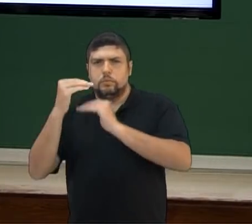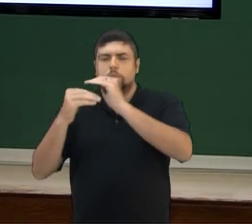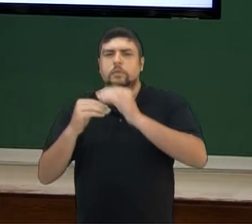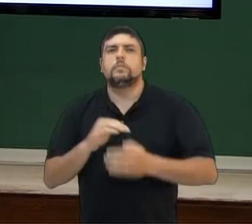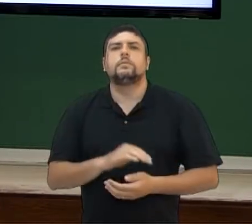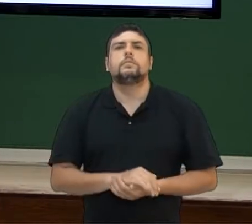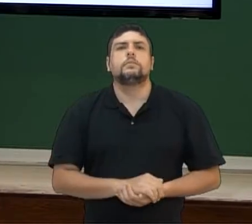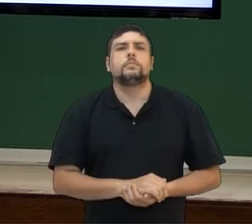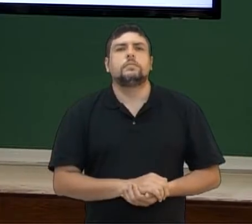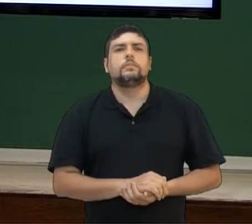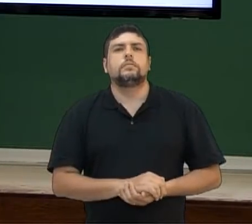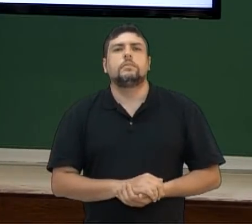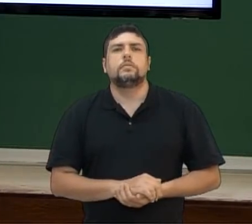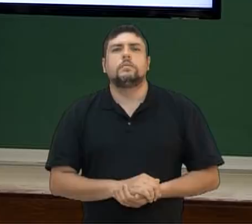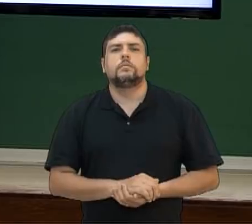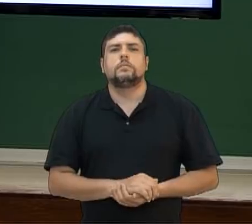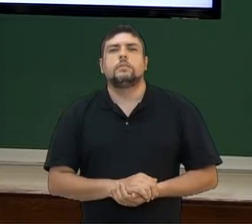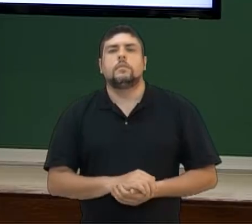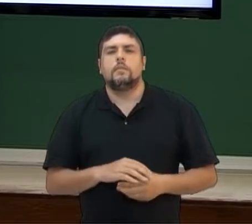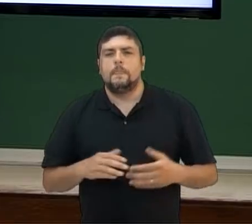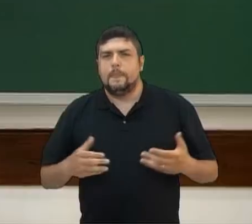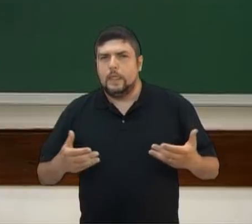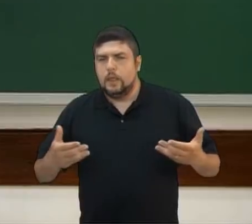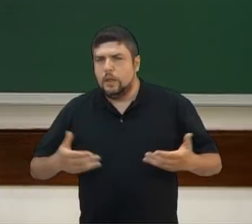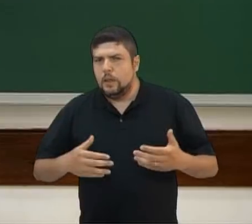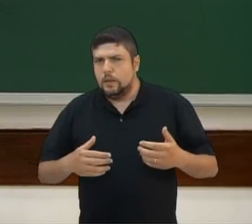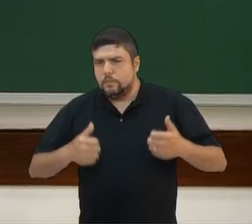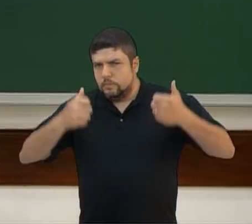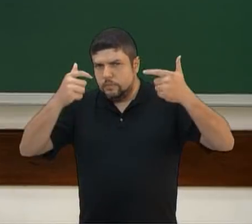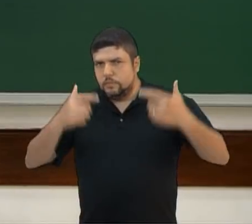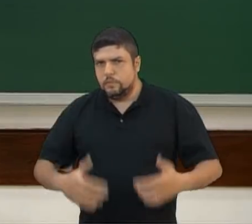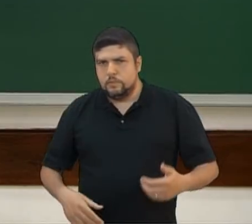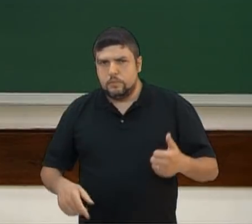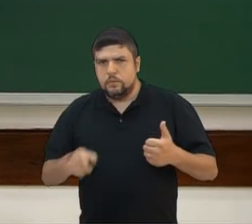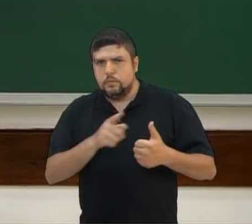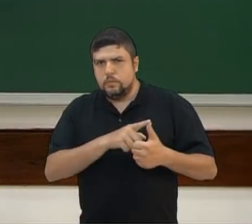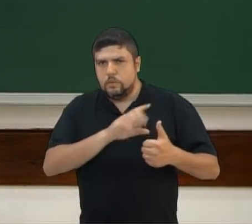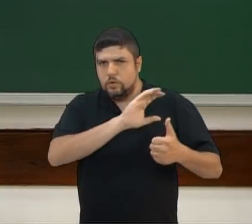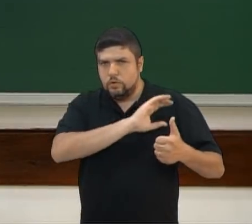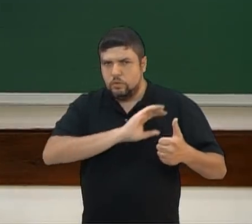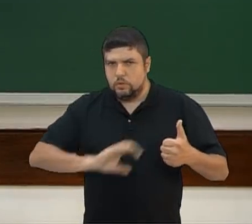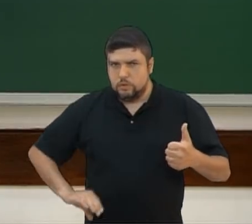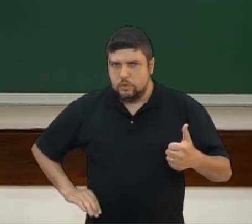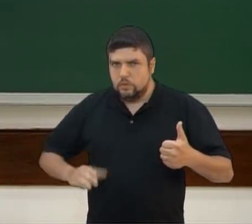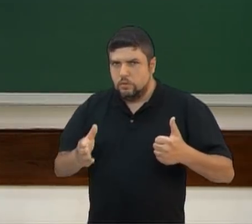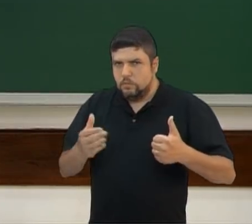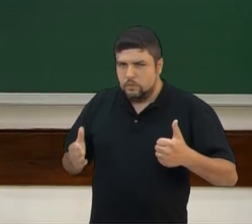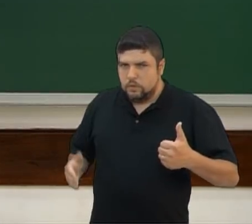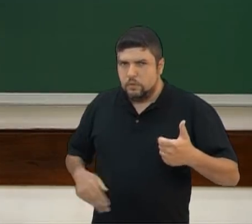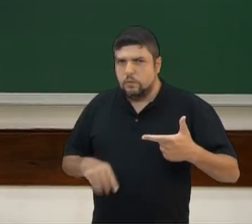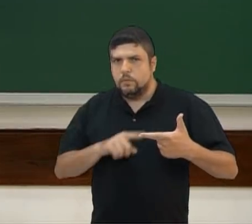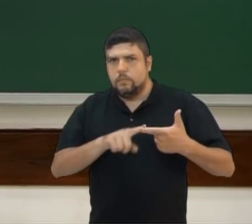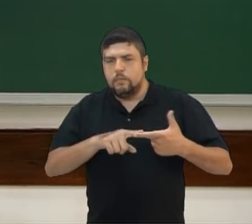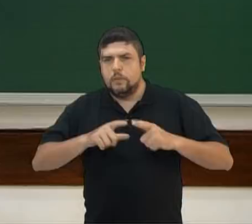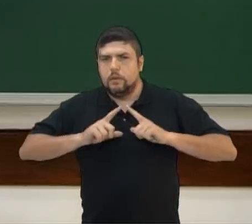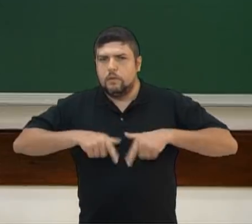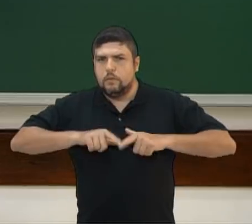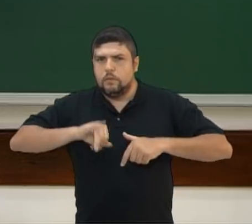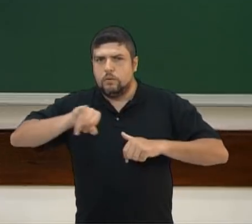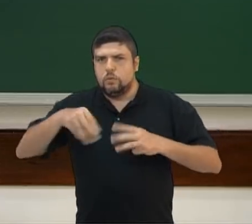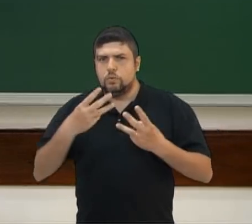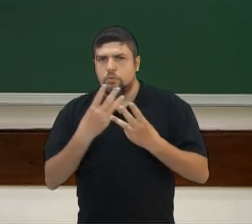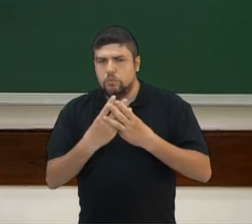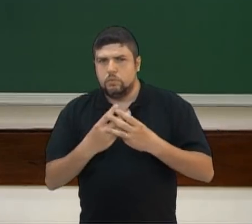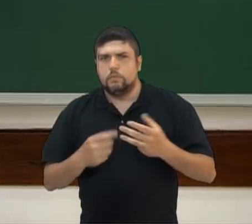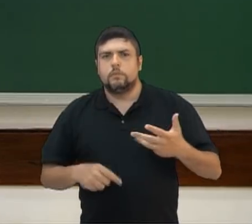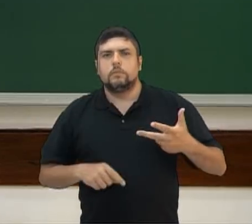aula. Bom, nós falamos do cristianismo, do peixe, da estrela de Davi do judaísmo,